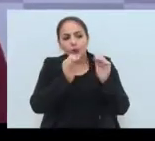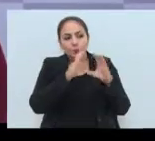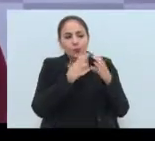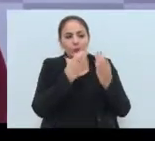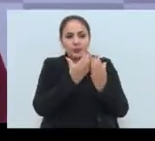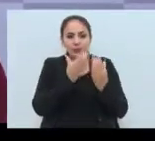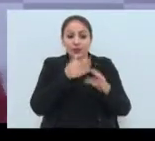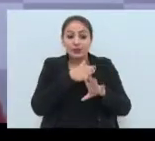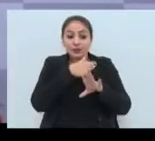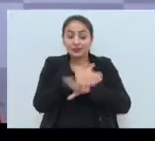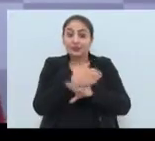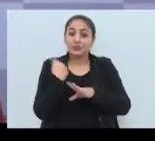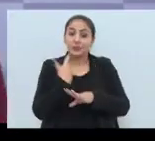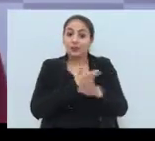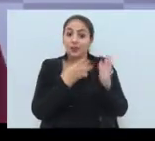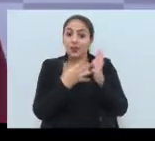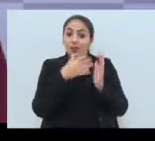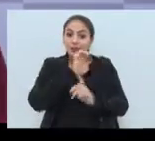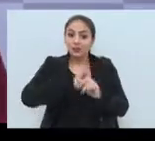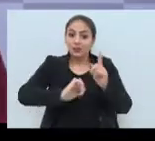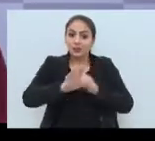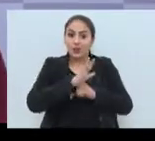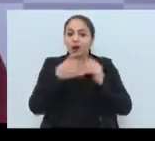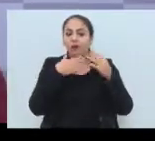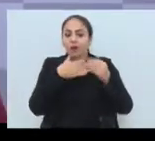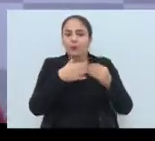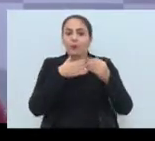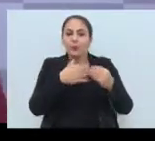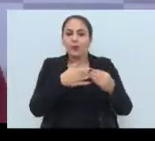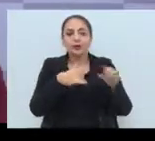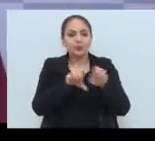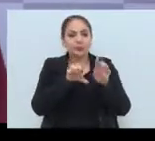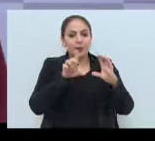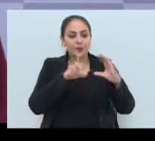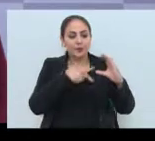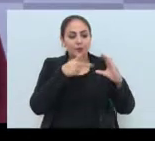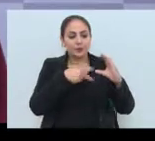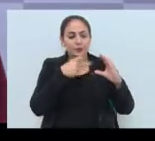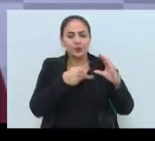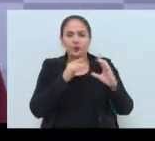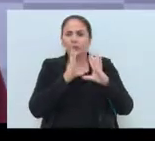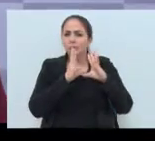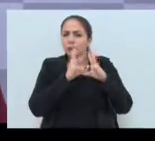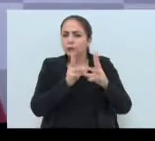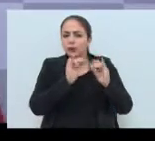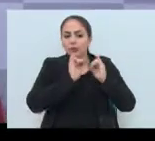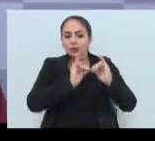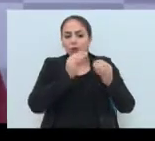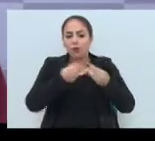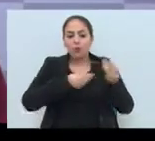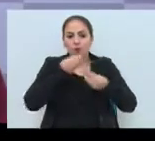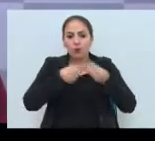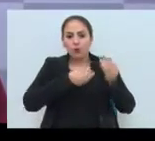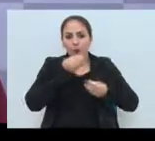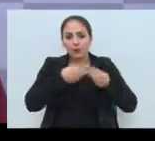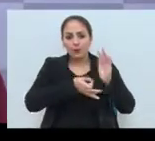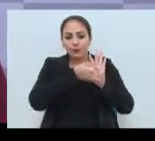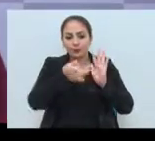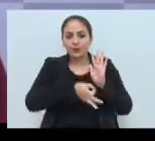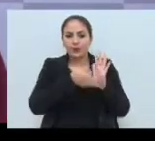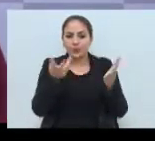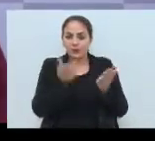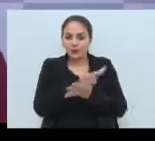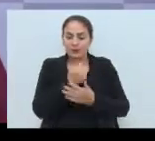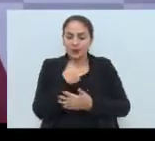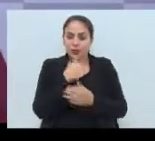comunidade que acesse a nossa rede social, acompanhe a Câmara também, né? Pois ali vai ter toda a informação de como a indicação vai